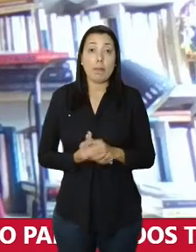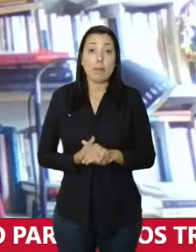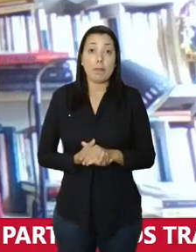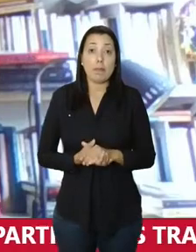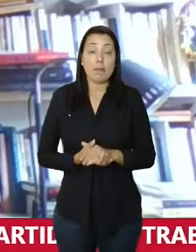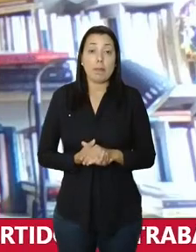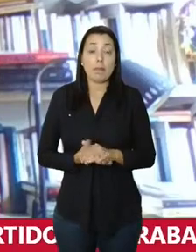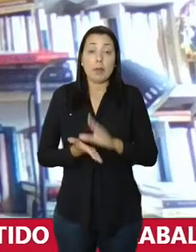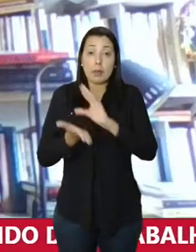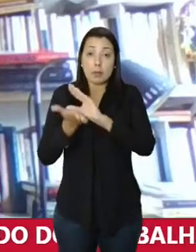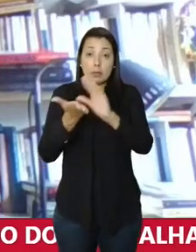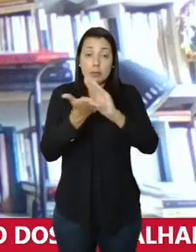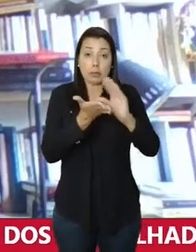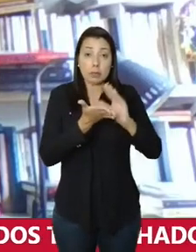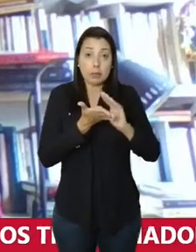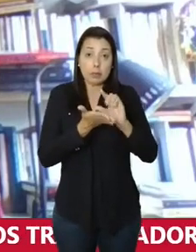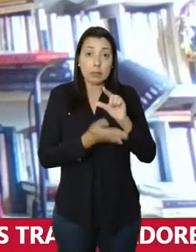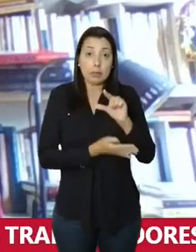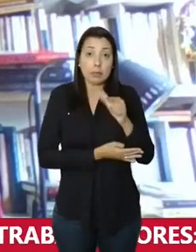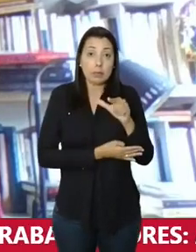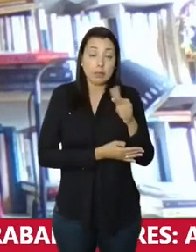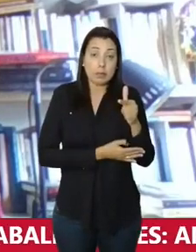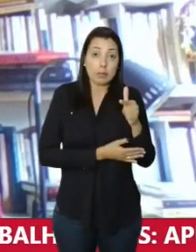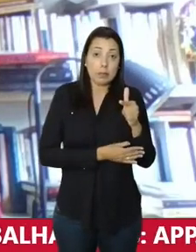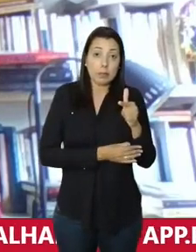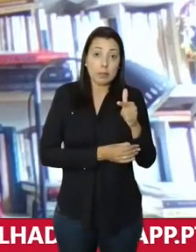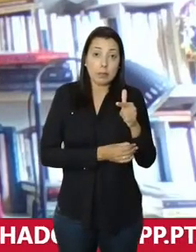o orçamento de 22,